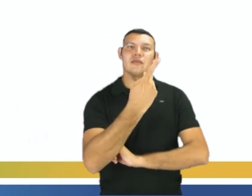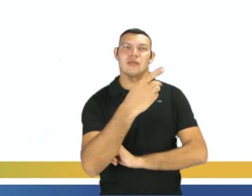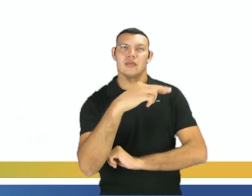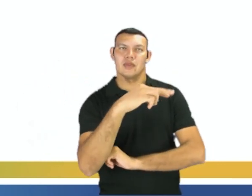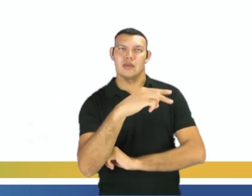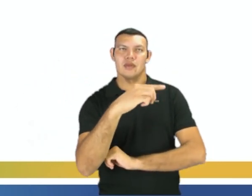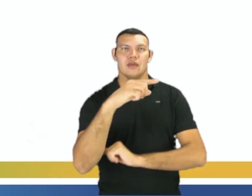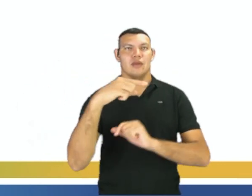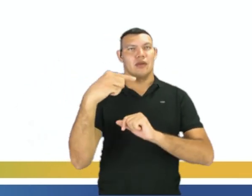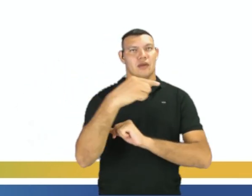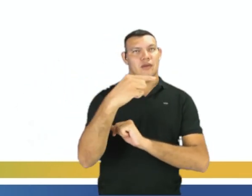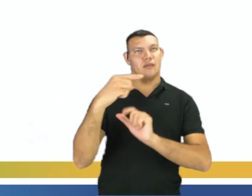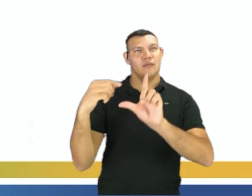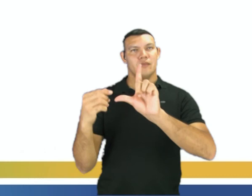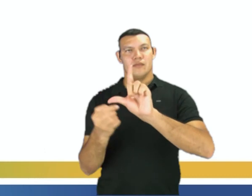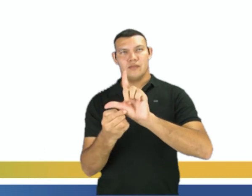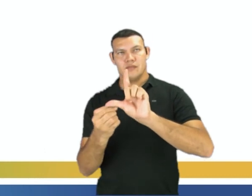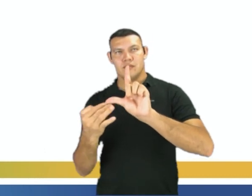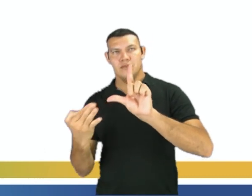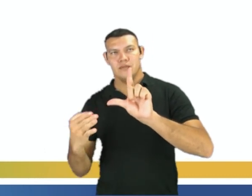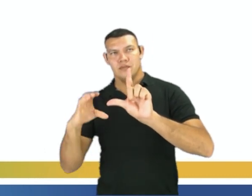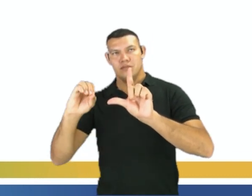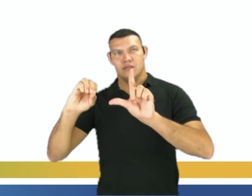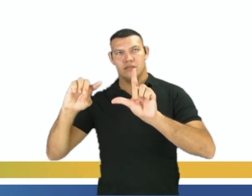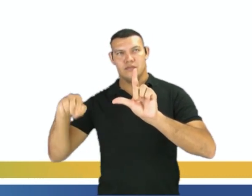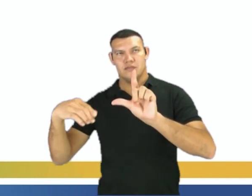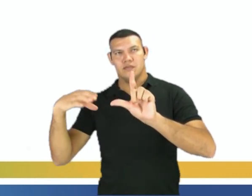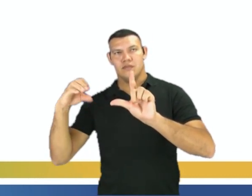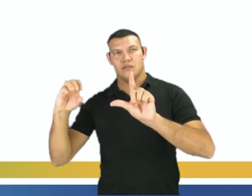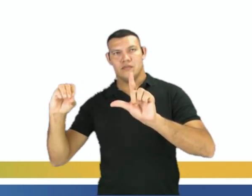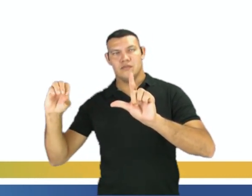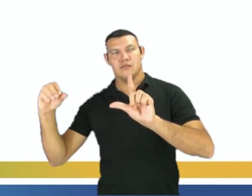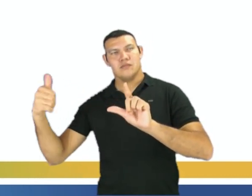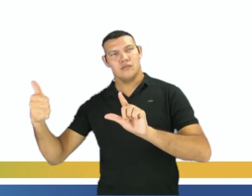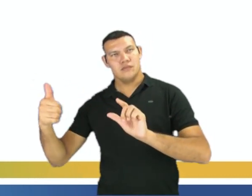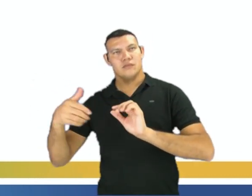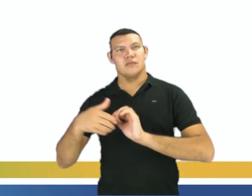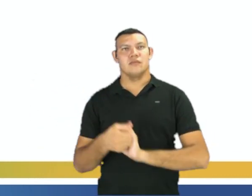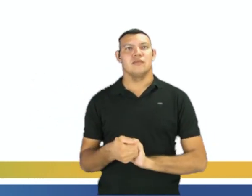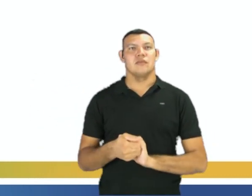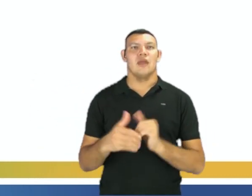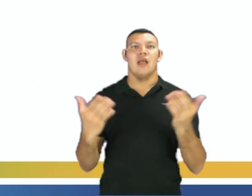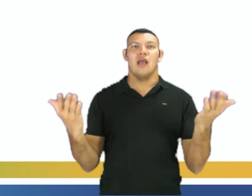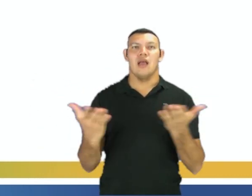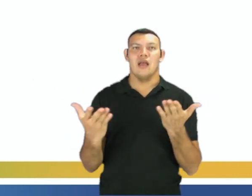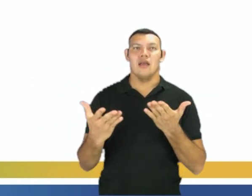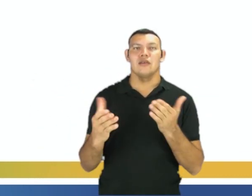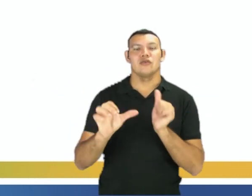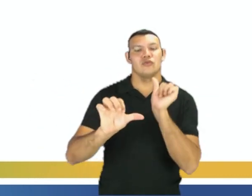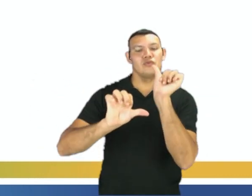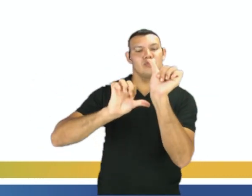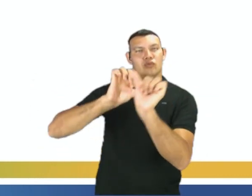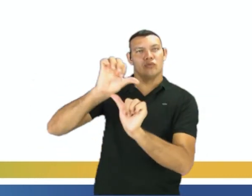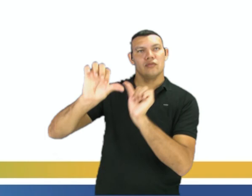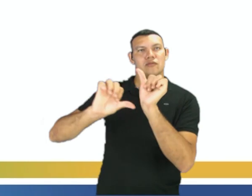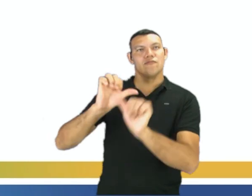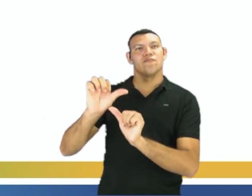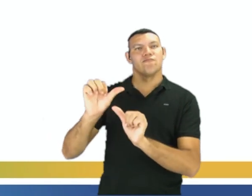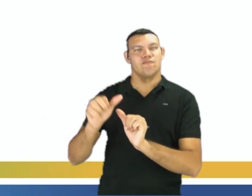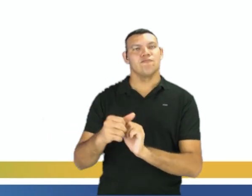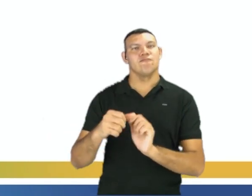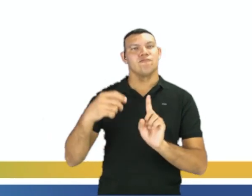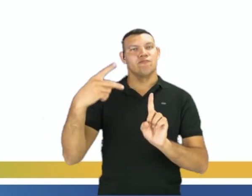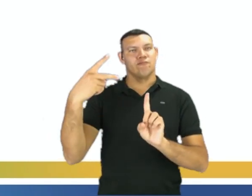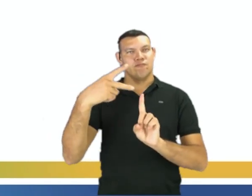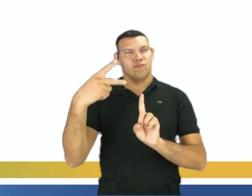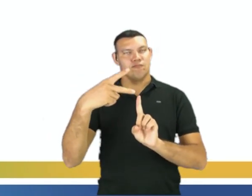é igual menos log de 0,001. E aí, a gente vai transformar esse 0,01 em potência. Então,